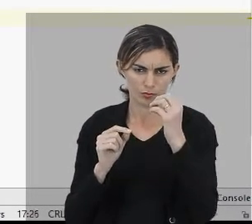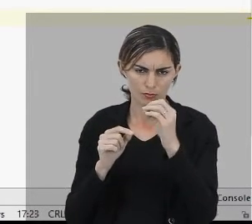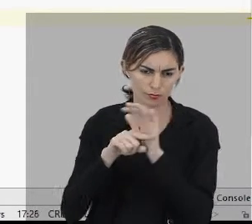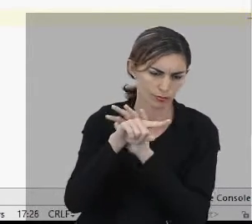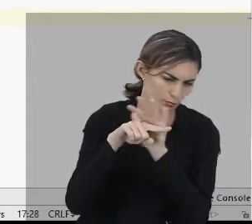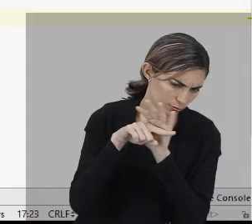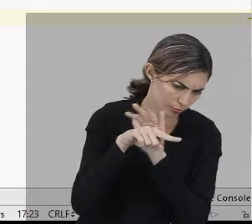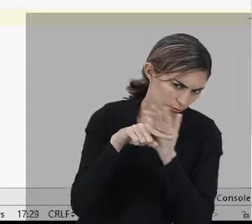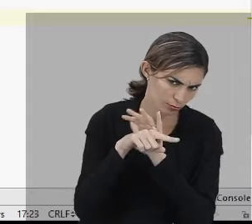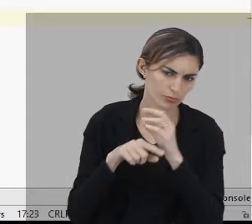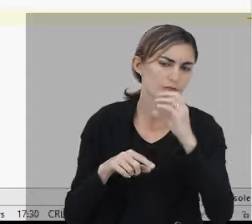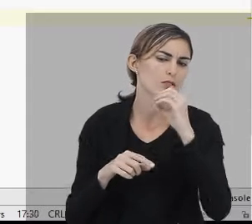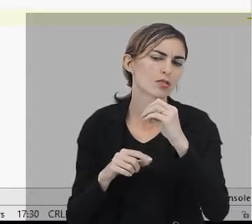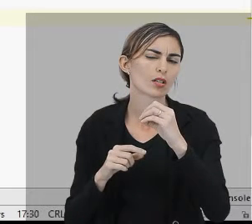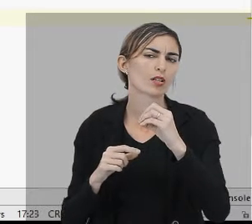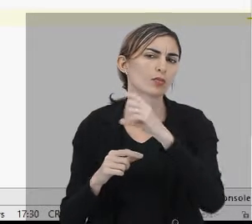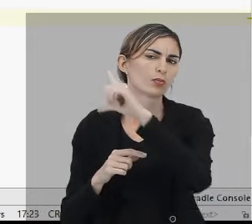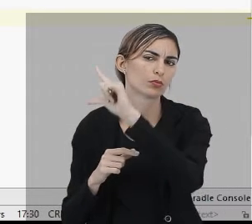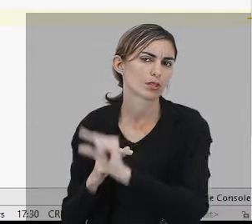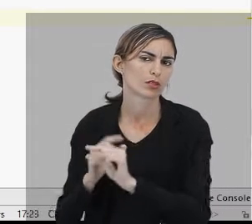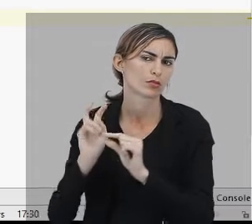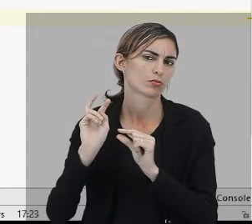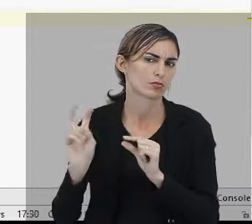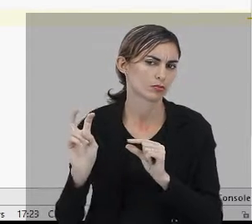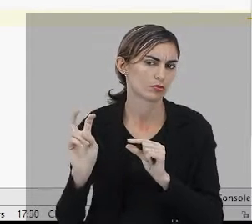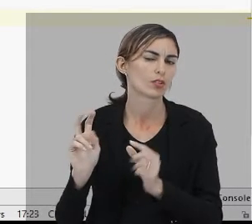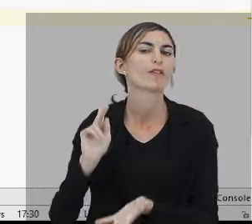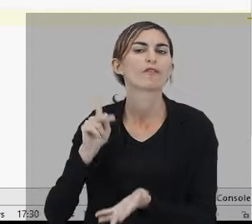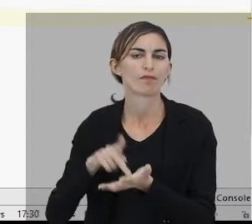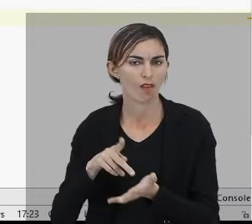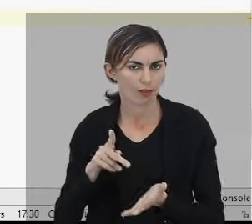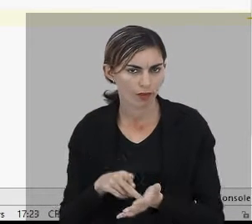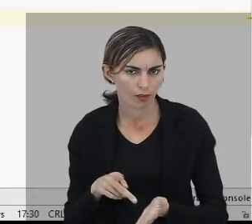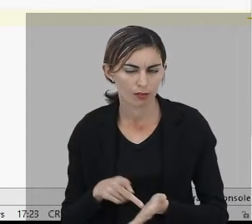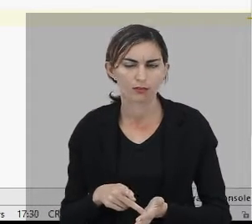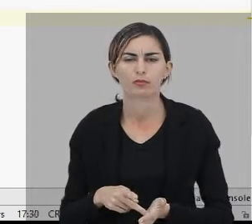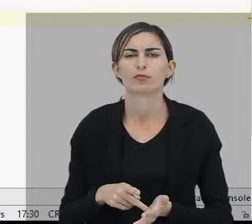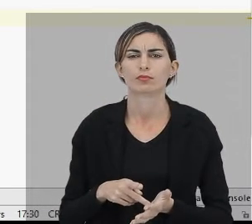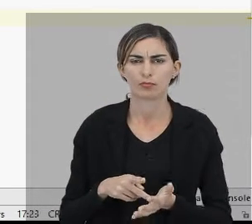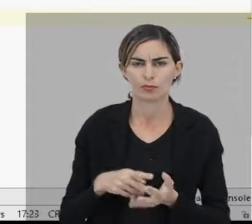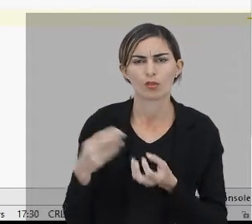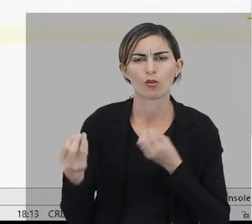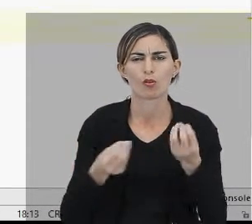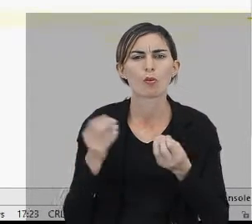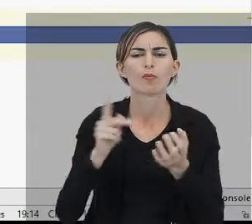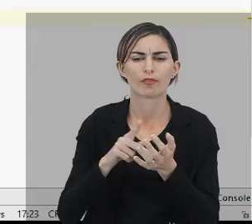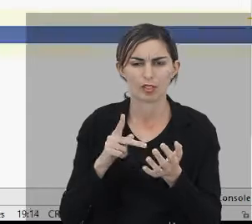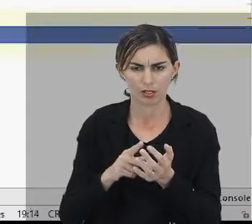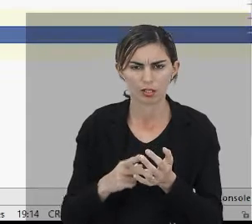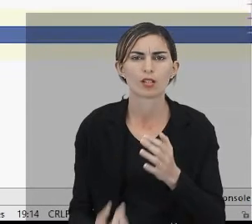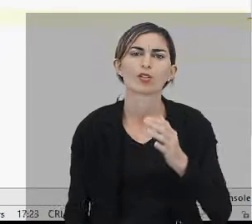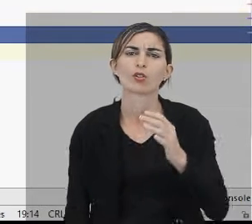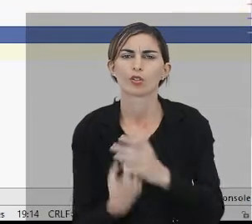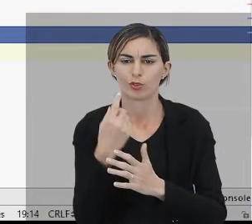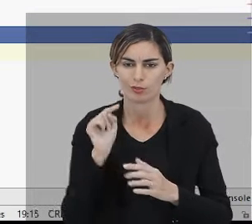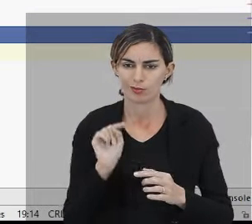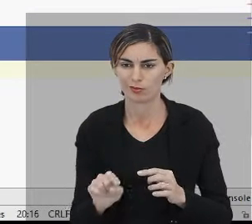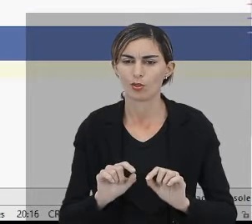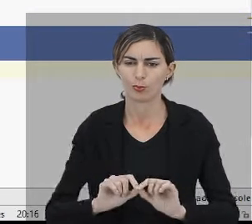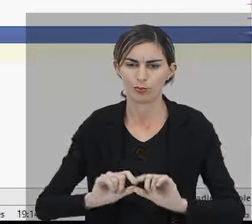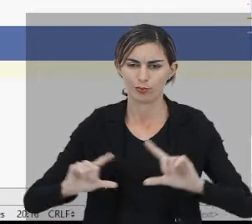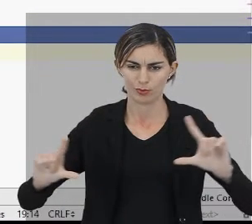primeira verificação. 0 é menor do que 5, verdadeiro. Como é verdadeiro, então ele cria o